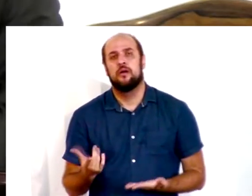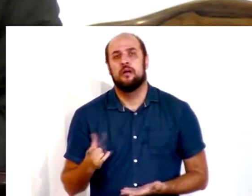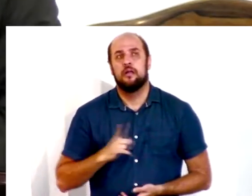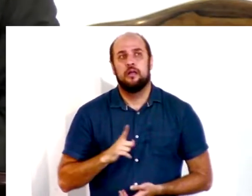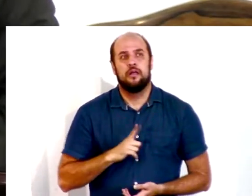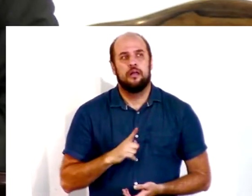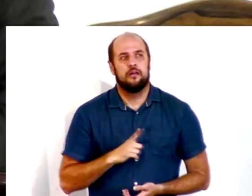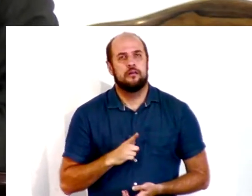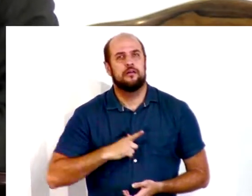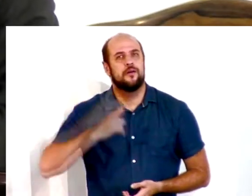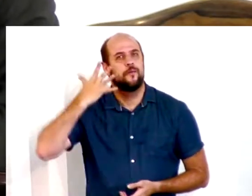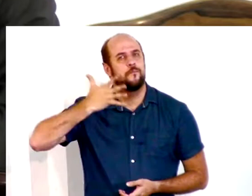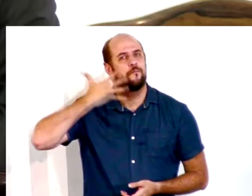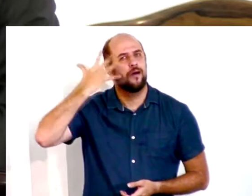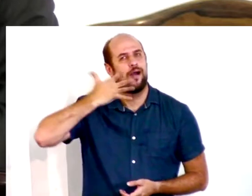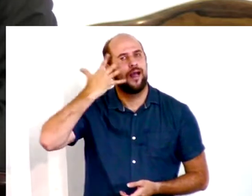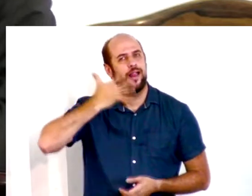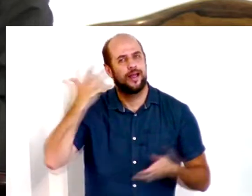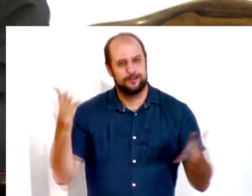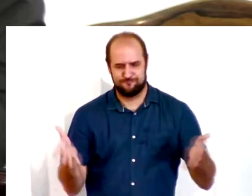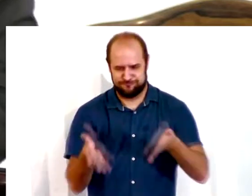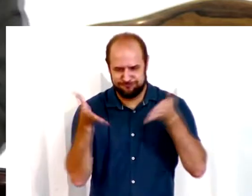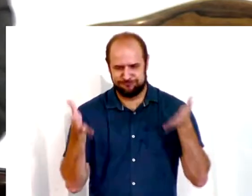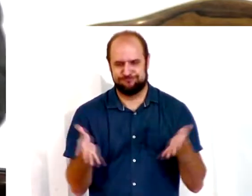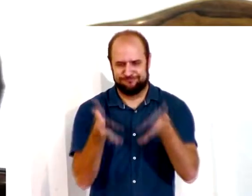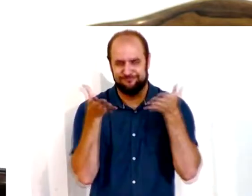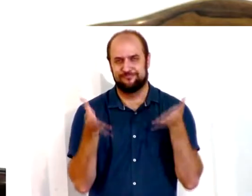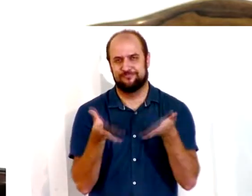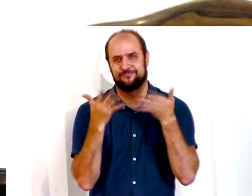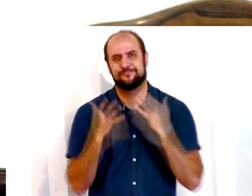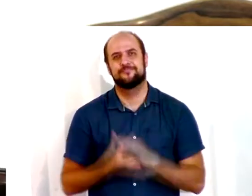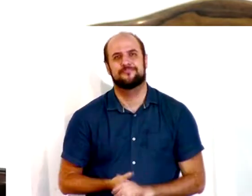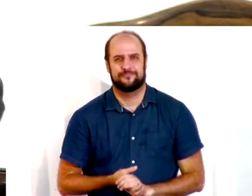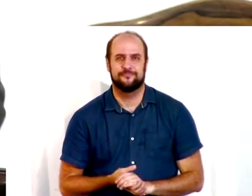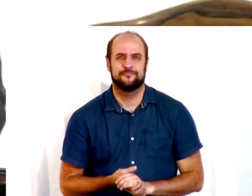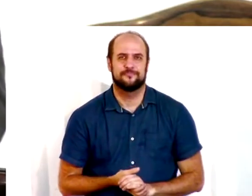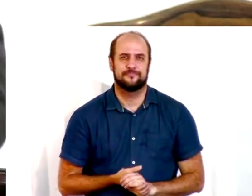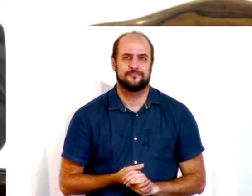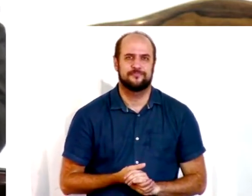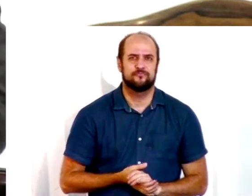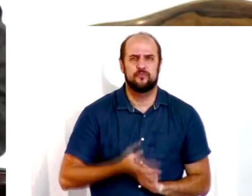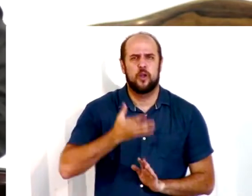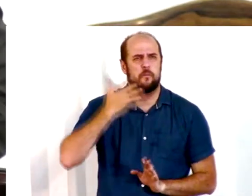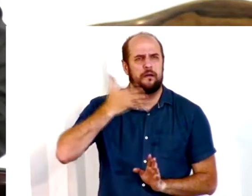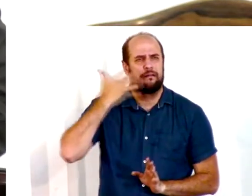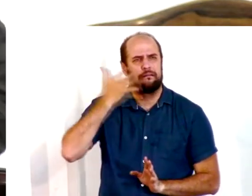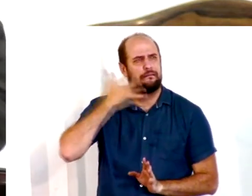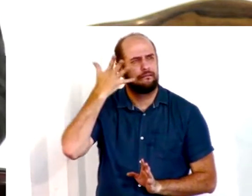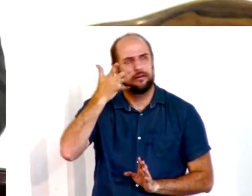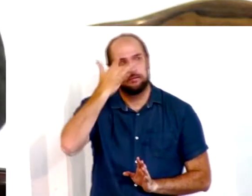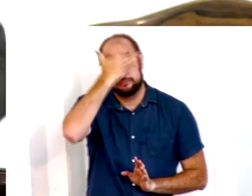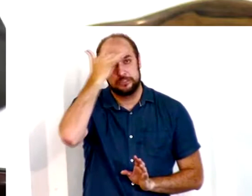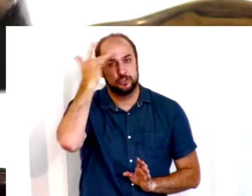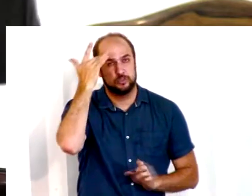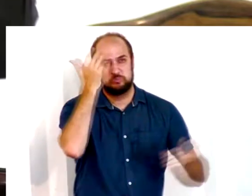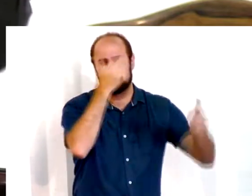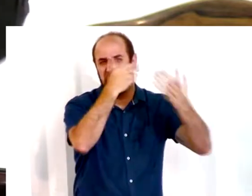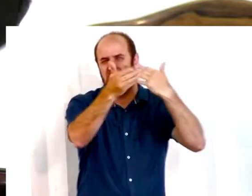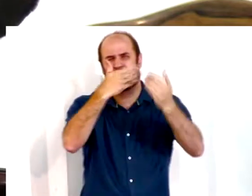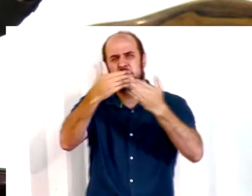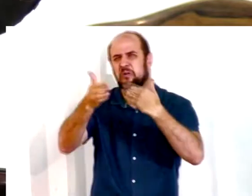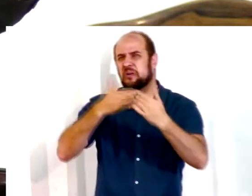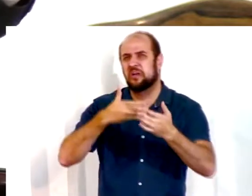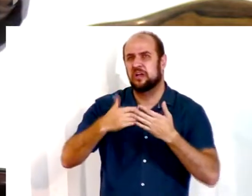em palestras motivacionais, em pessoas que usam